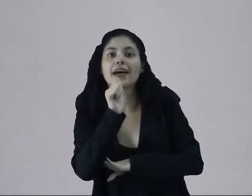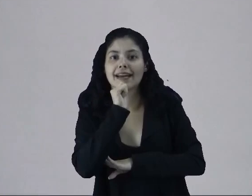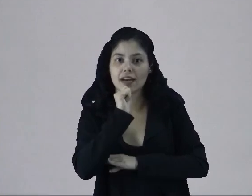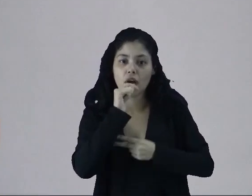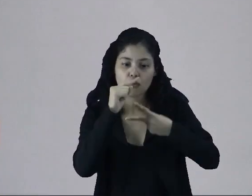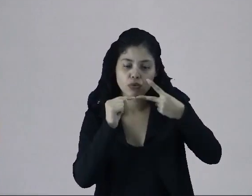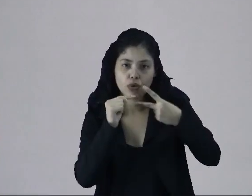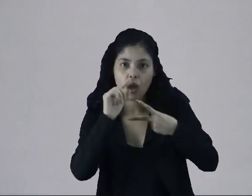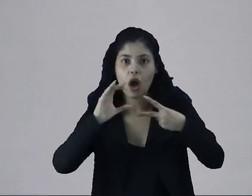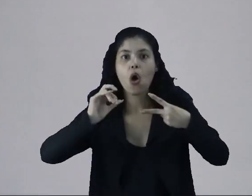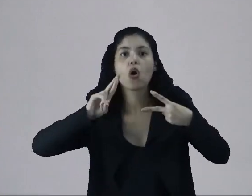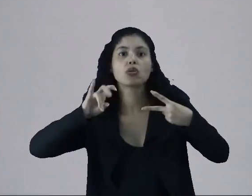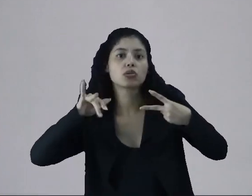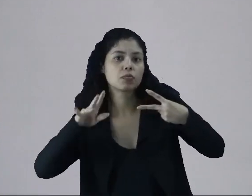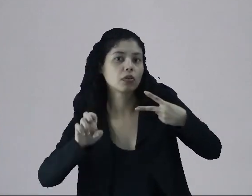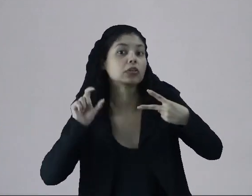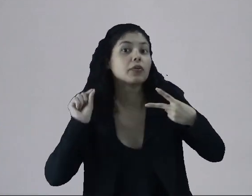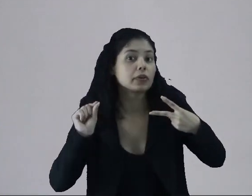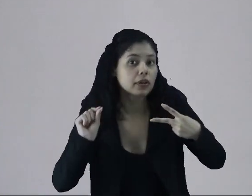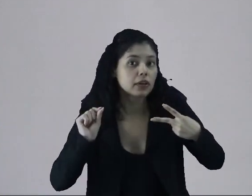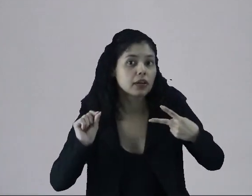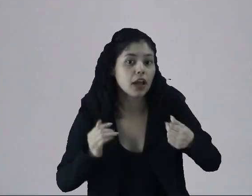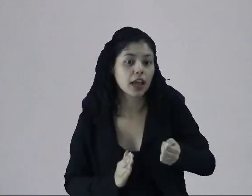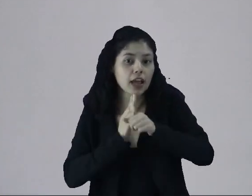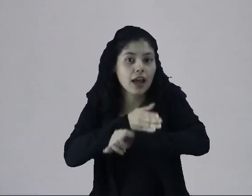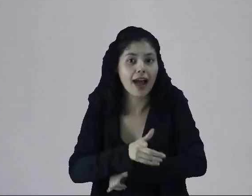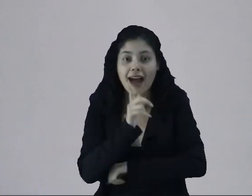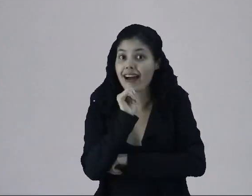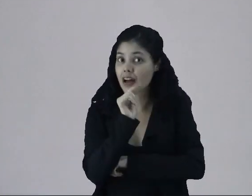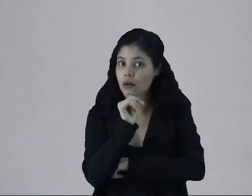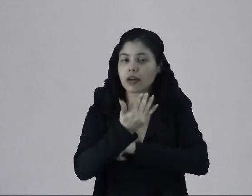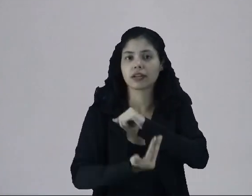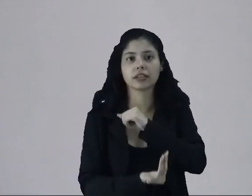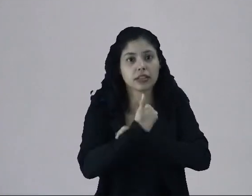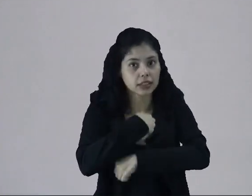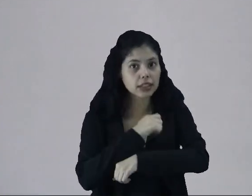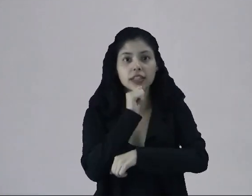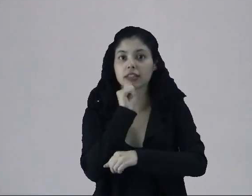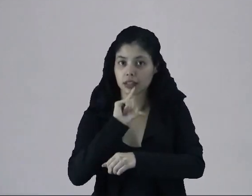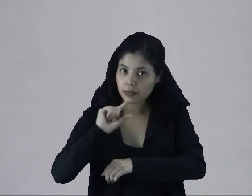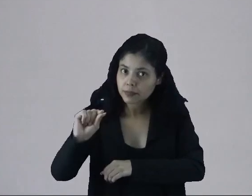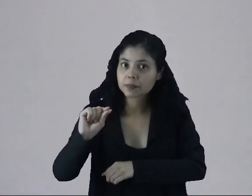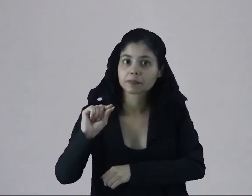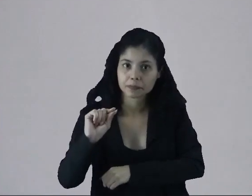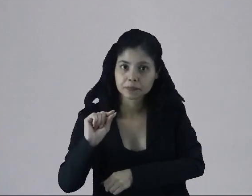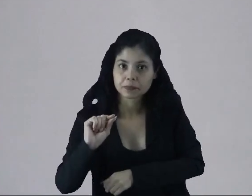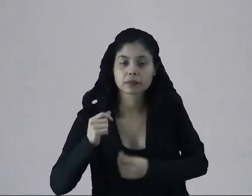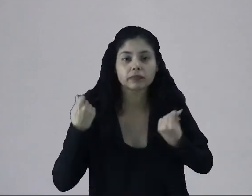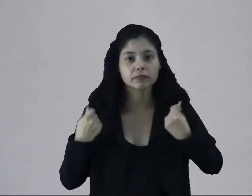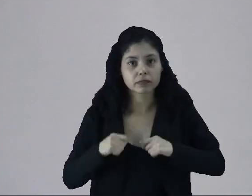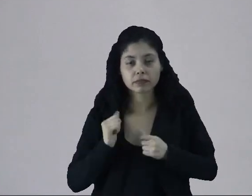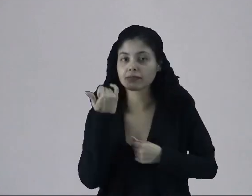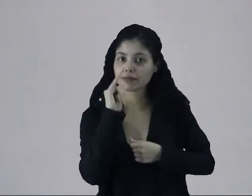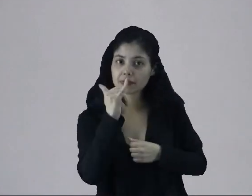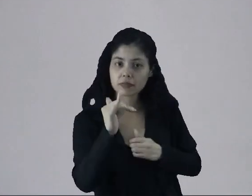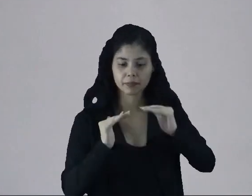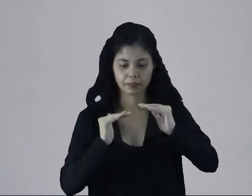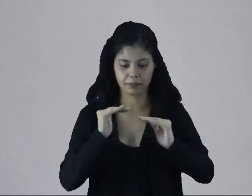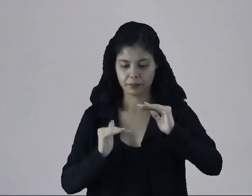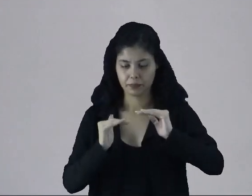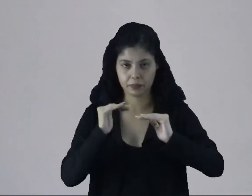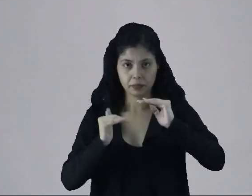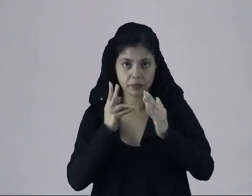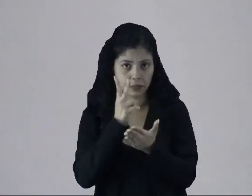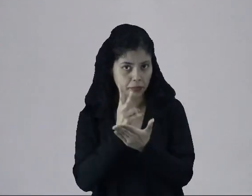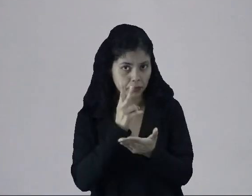uma osmose. O que é a osmose? É a entrada e saída d'água. Então, isso aí não tem gasto de energia, mas o corpo precisa estar equilibrando isso